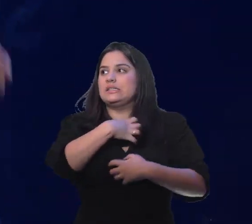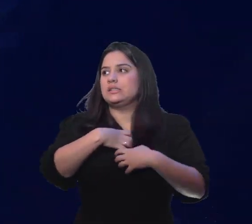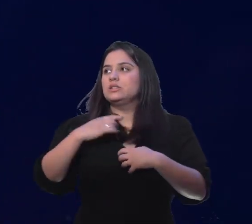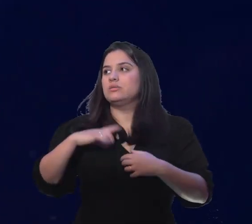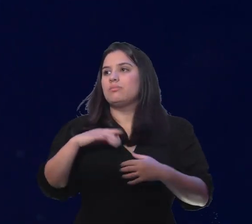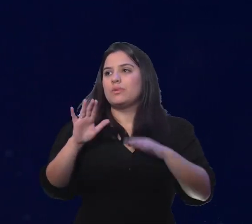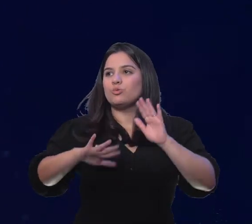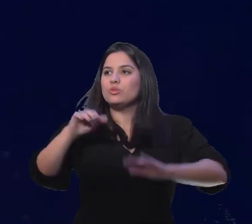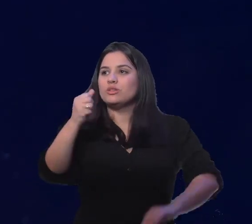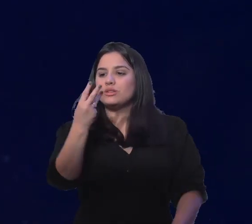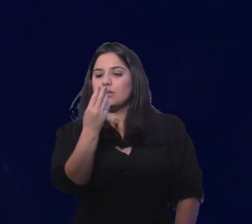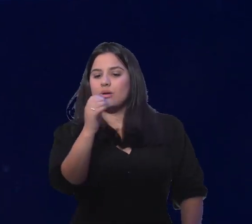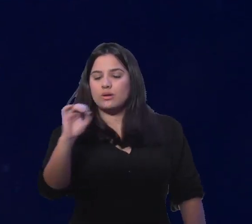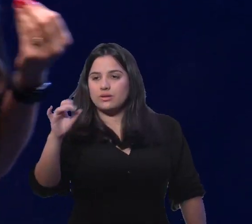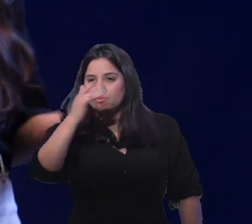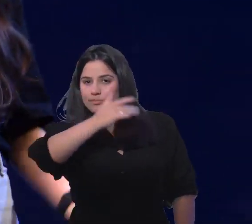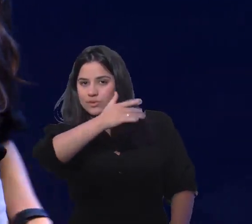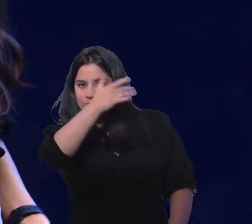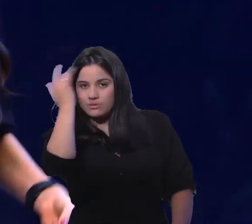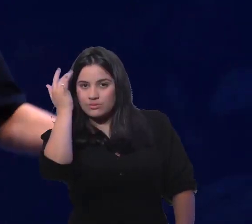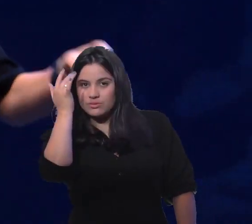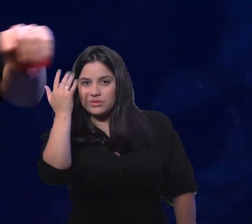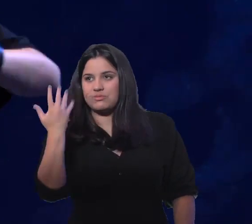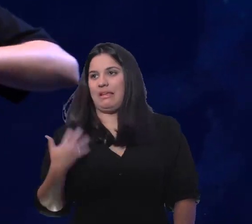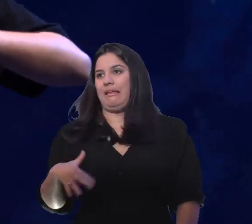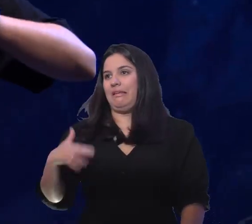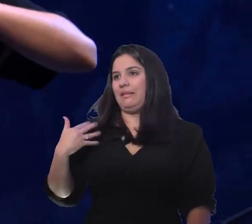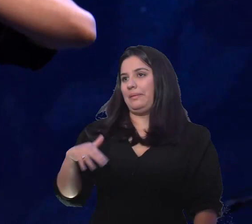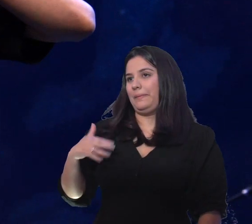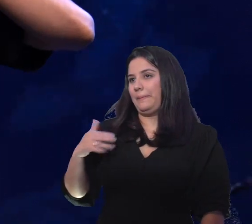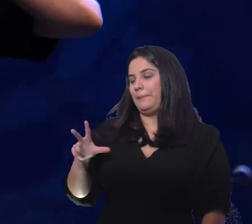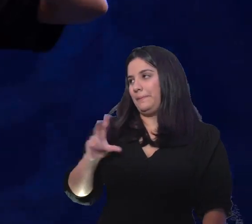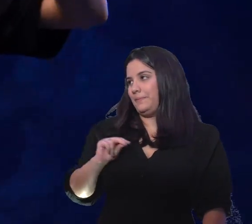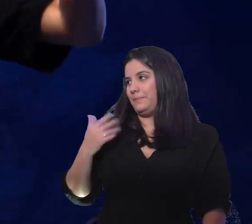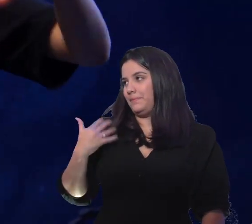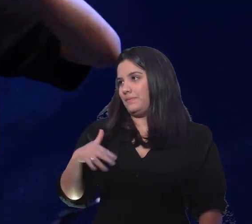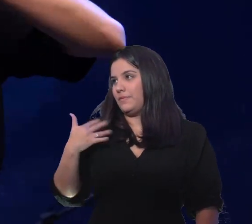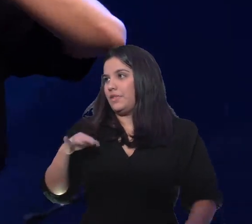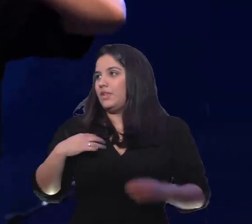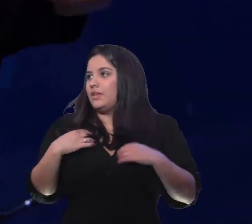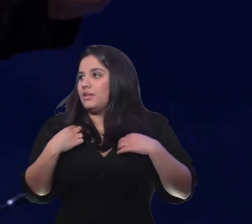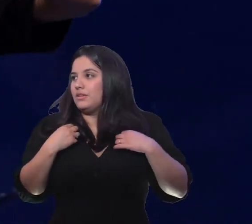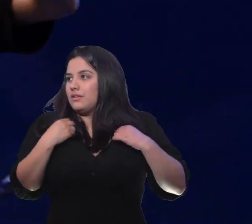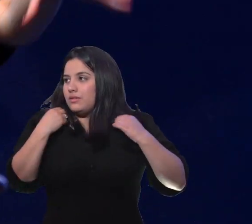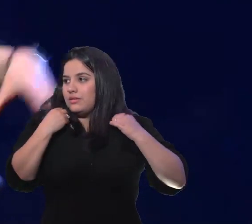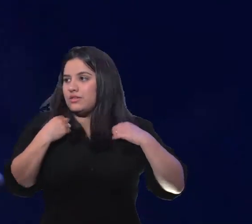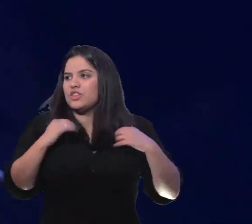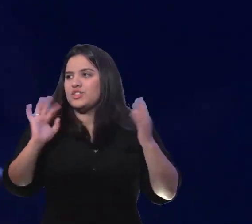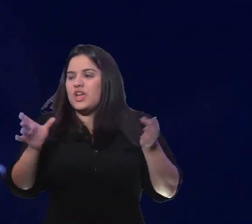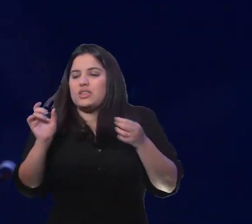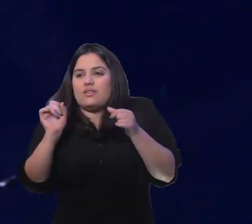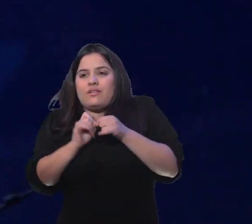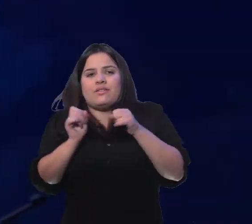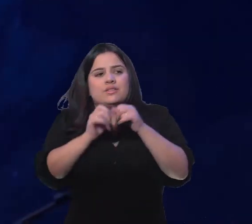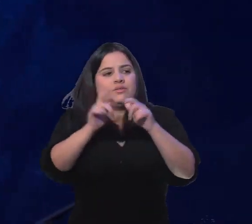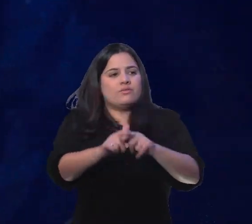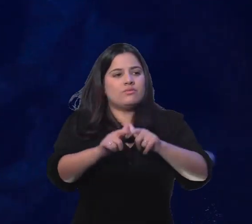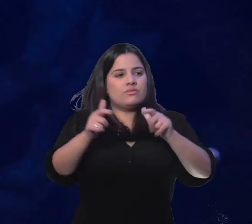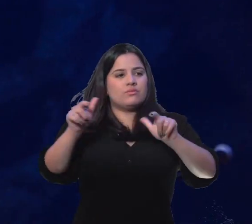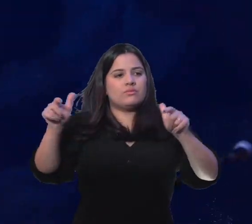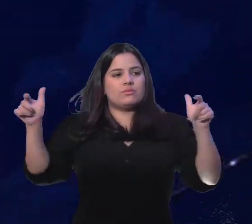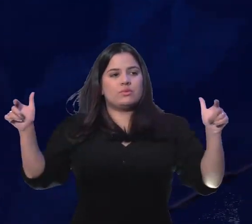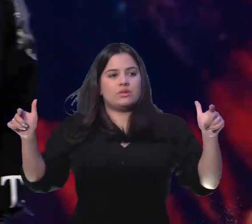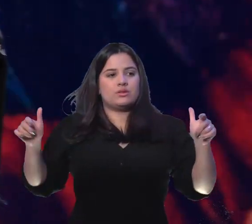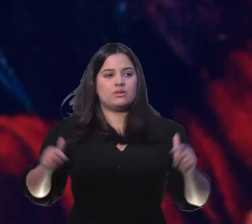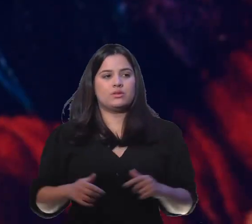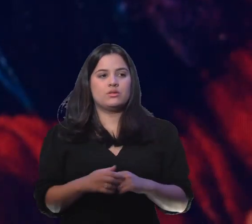vir 300 pessoas. Tipo, uau. A gente estava reservando lá um espaço enorme, ia ser muito legal.